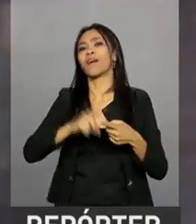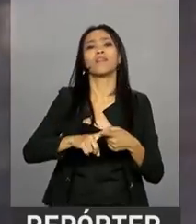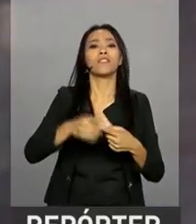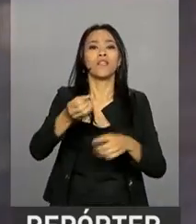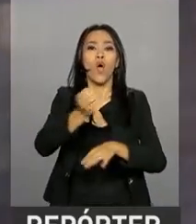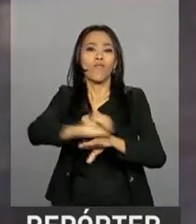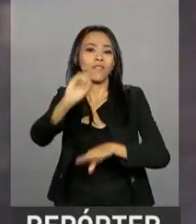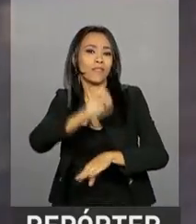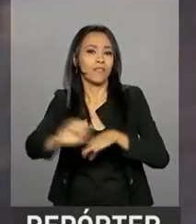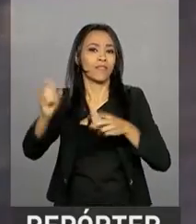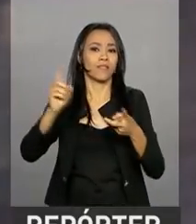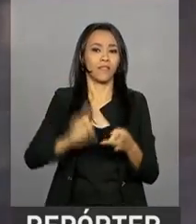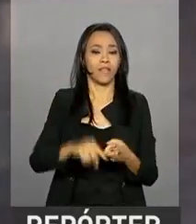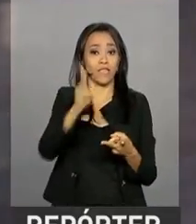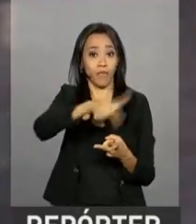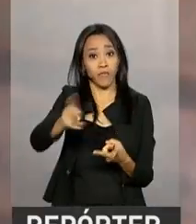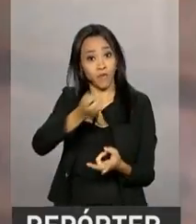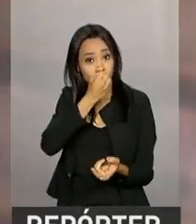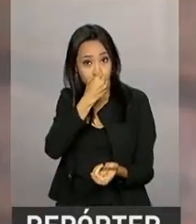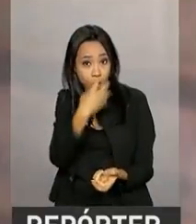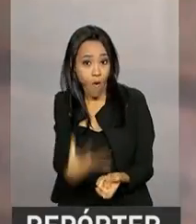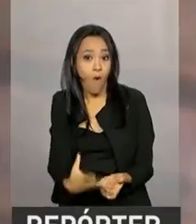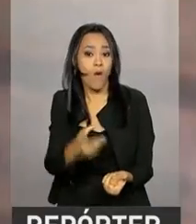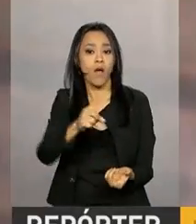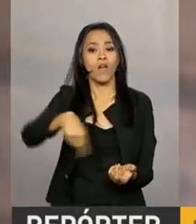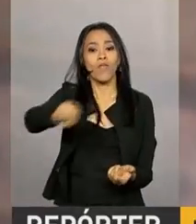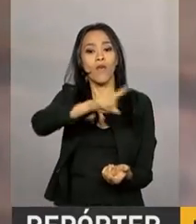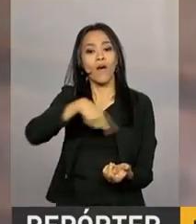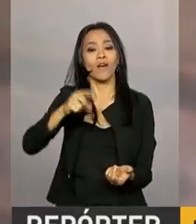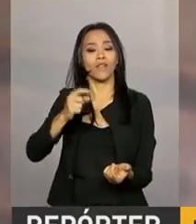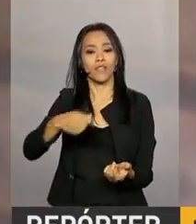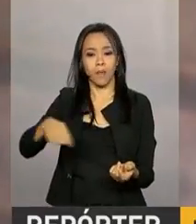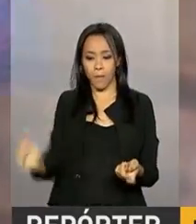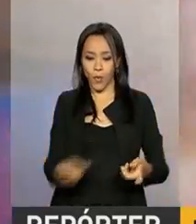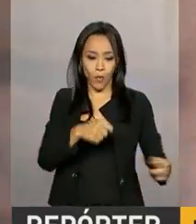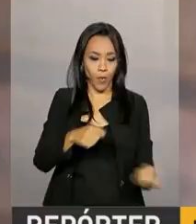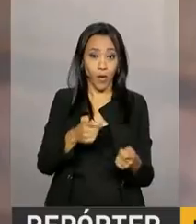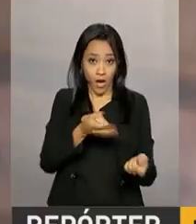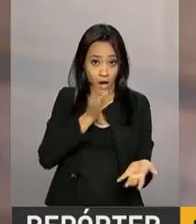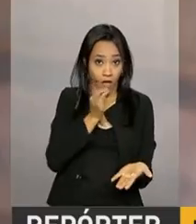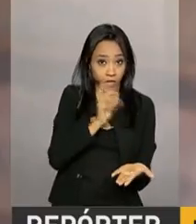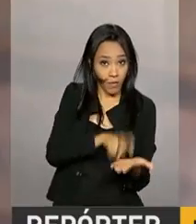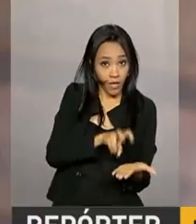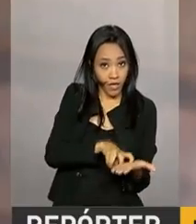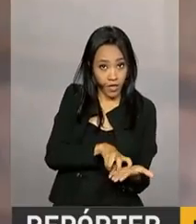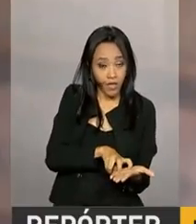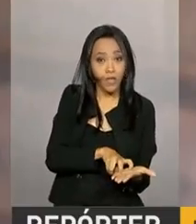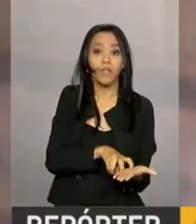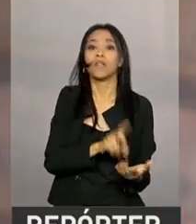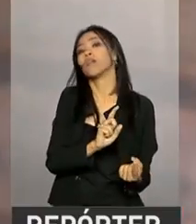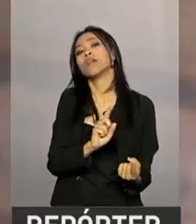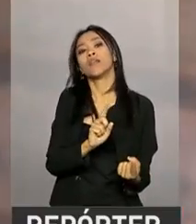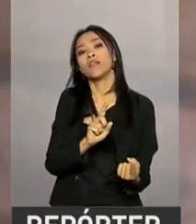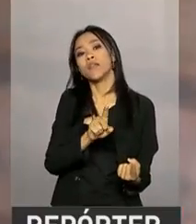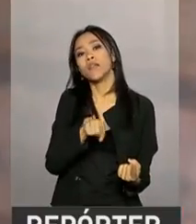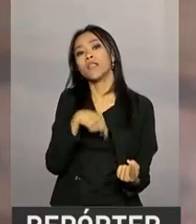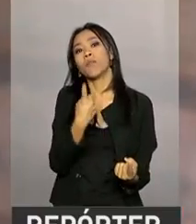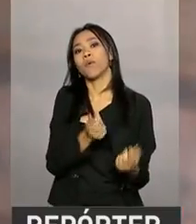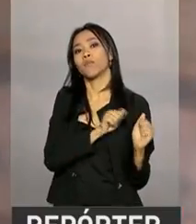oficinas, as professoras é muito boa. Nós jogamos quando nós terminamos o café da manhã e nós vem para